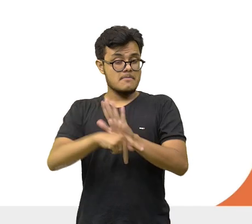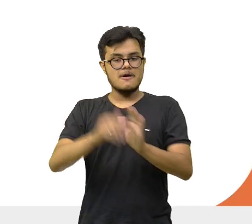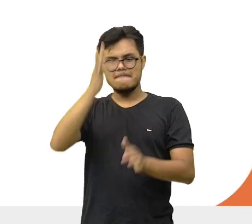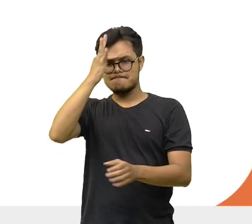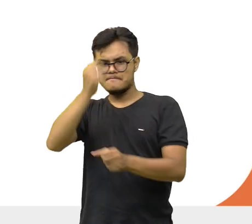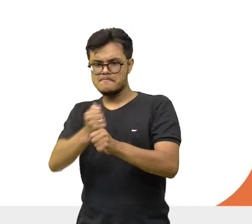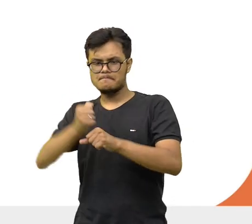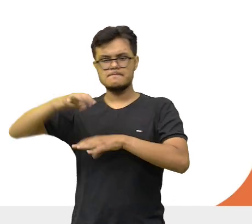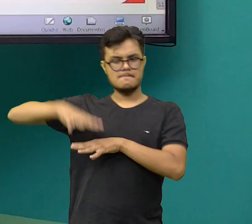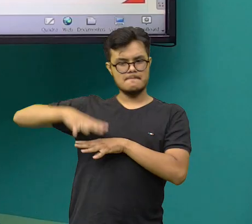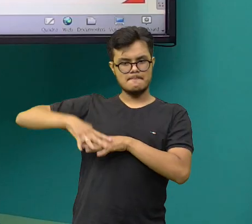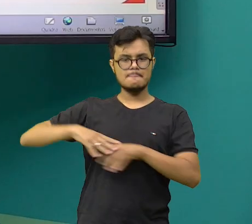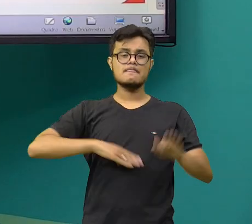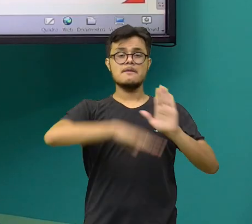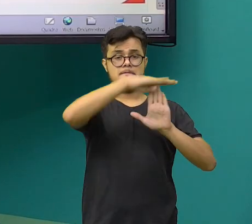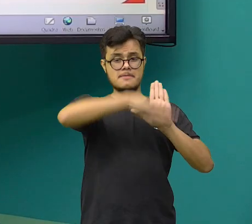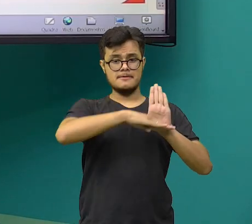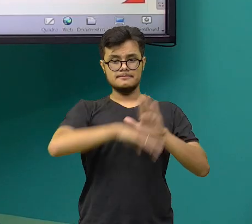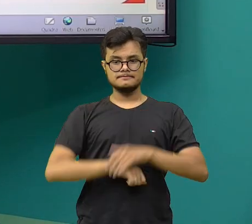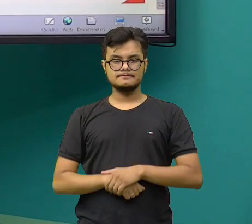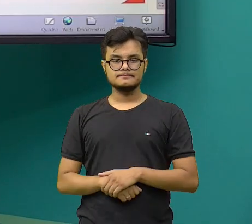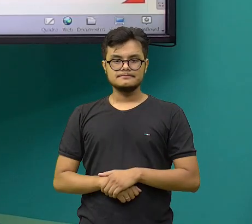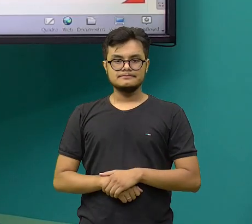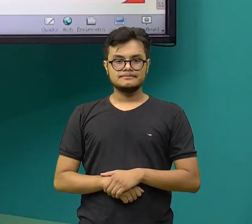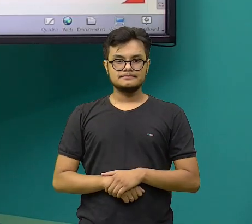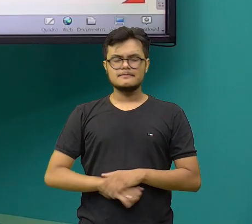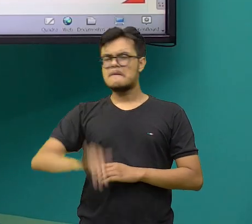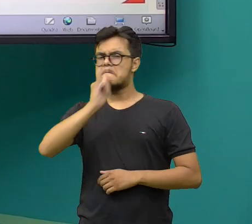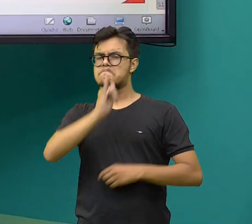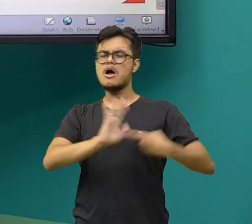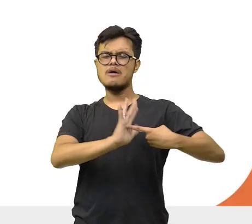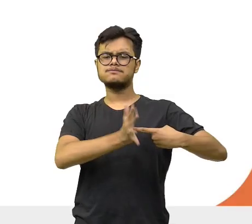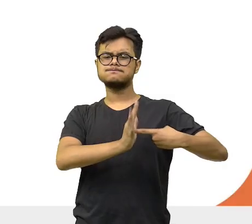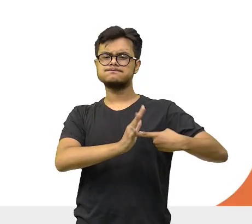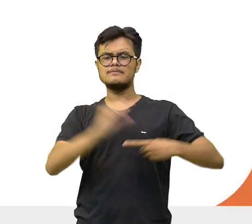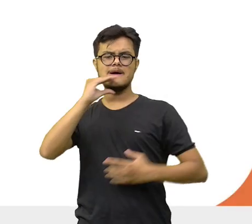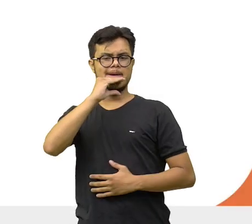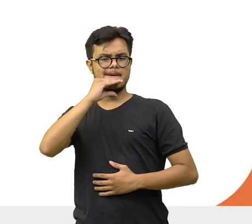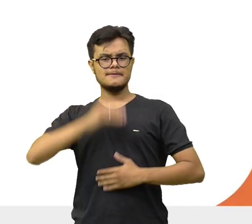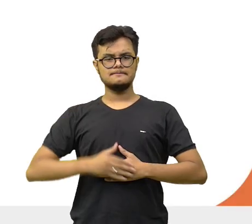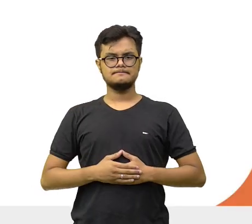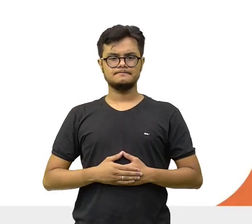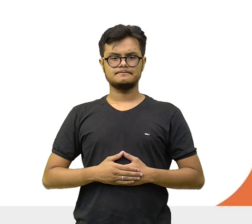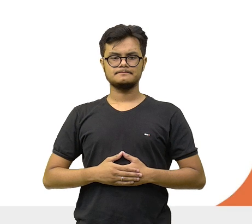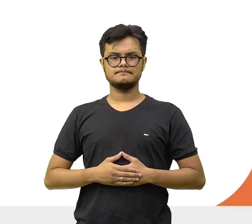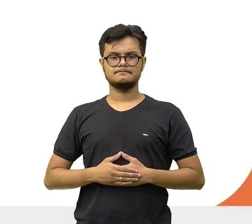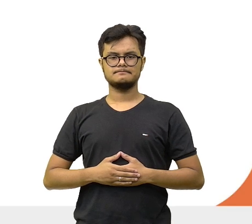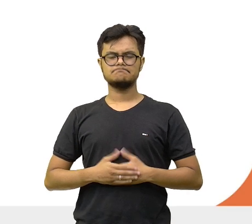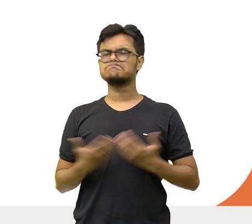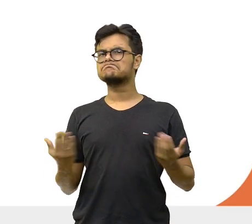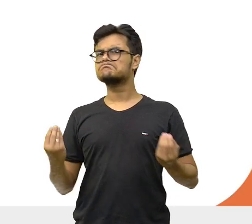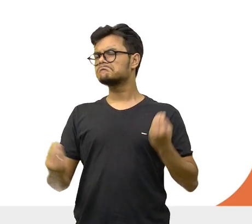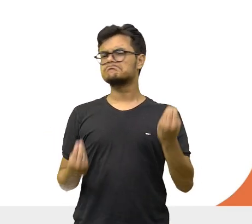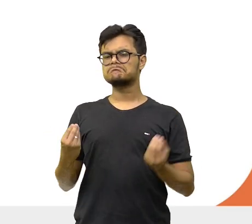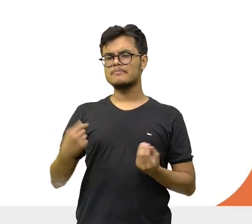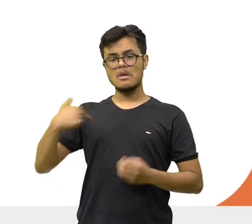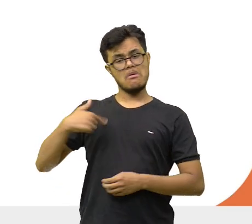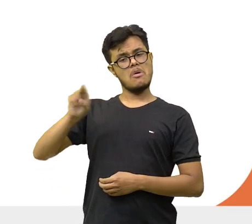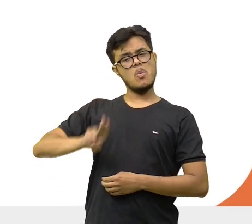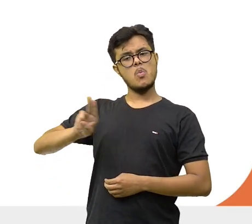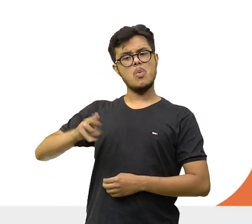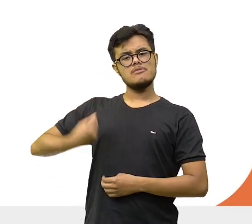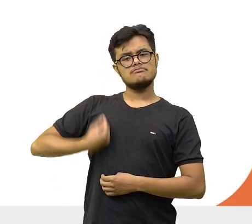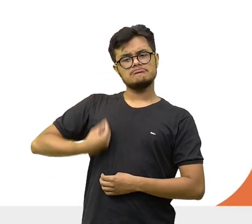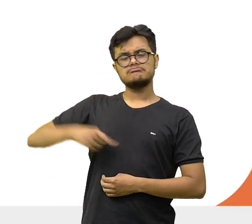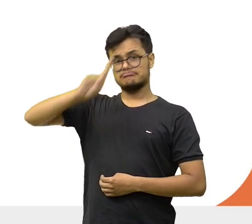de máquina térmica. Exemplos de máquina térmica aí, ó, que a gente usa no dia a dia. No dia a dia a gente